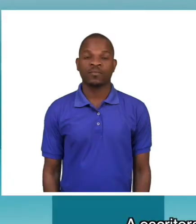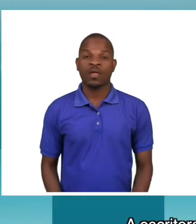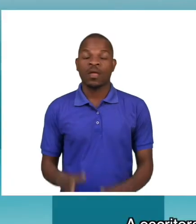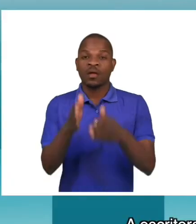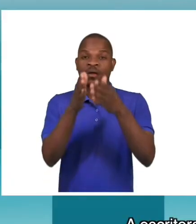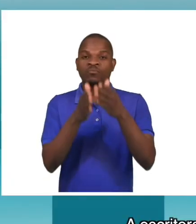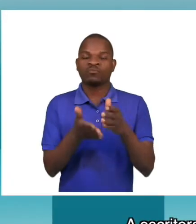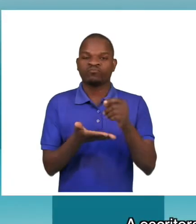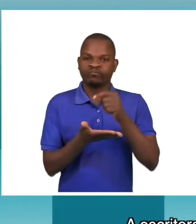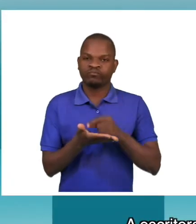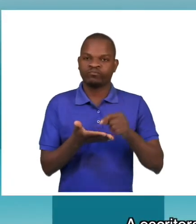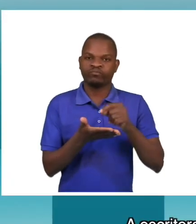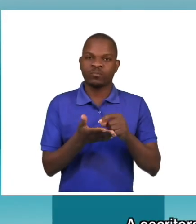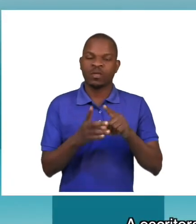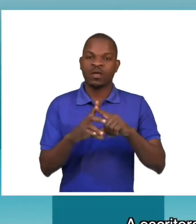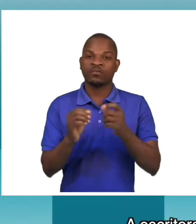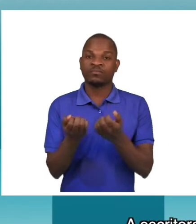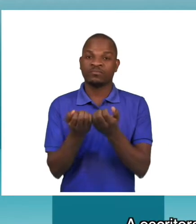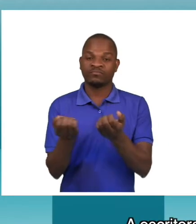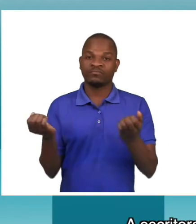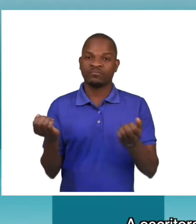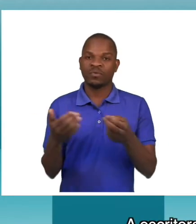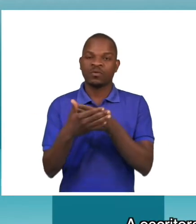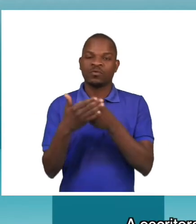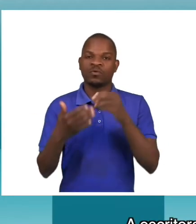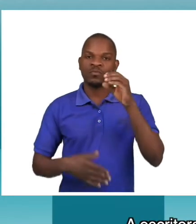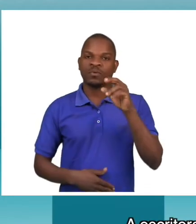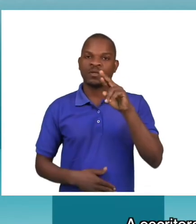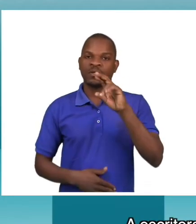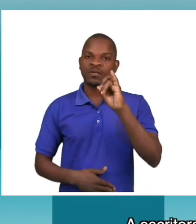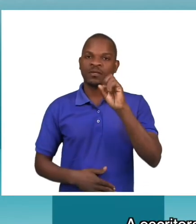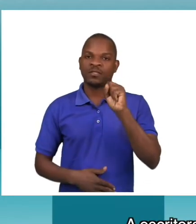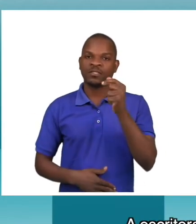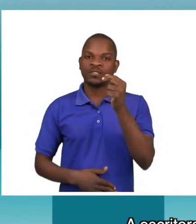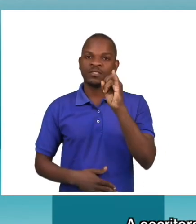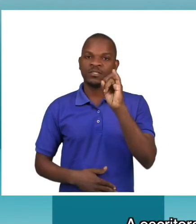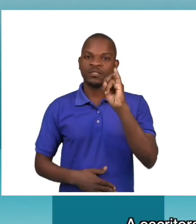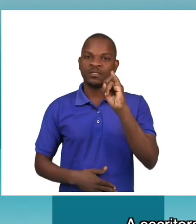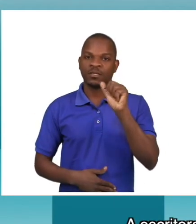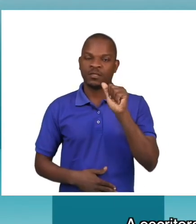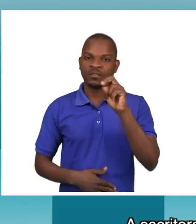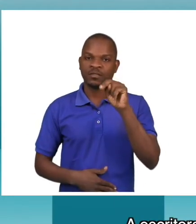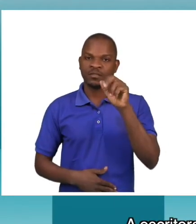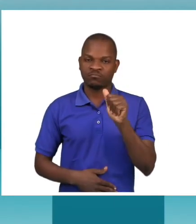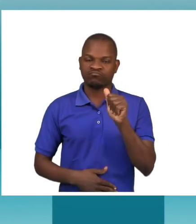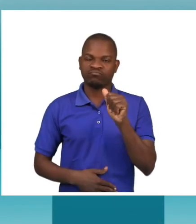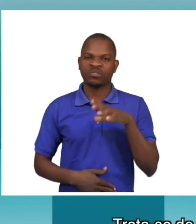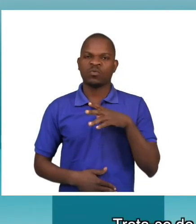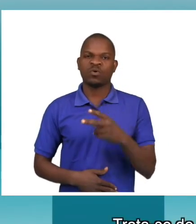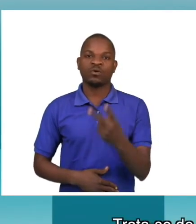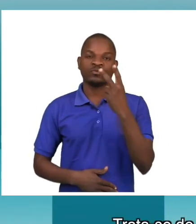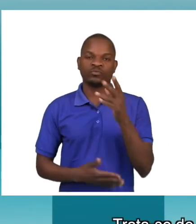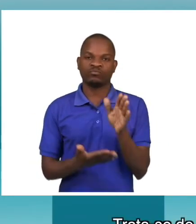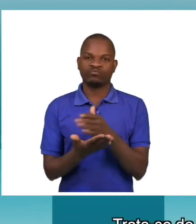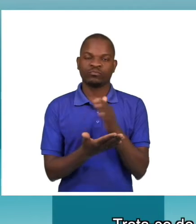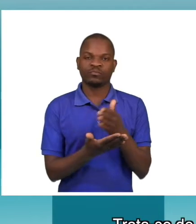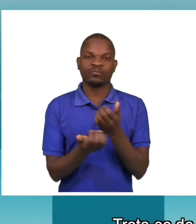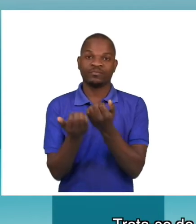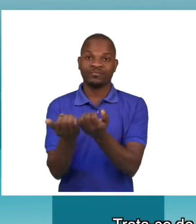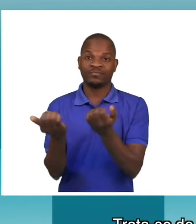A escritora infante e juvenil Cristiana Pereira lançou dois livros infanto e